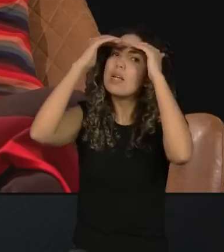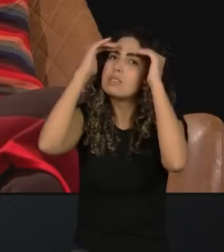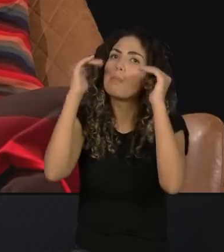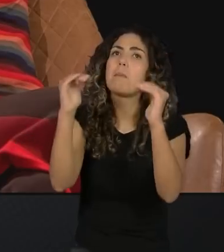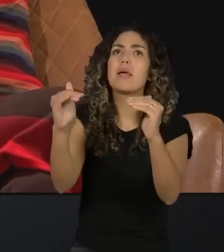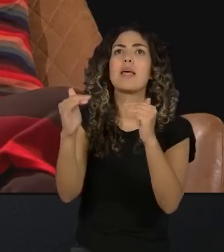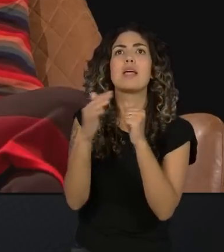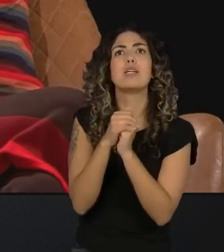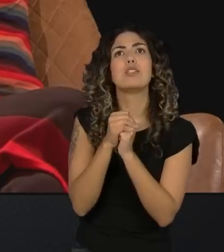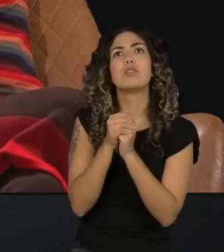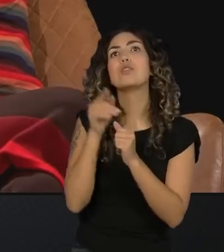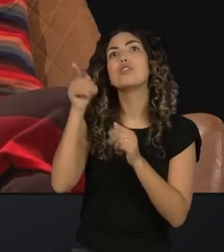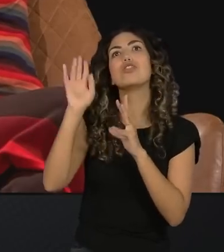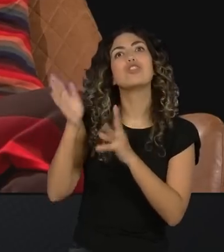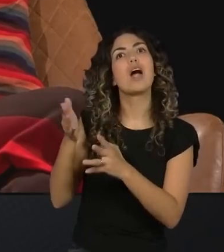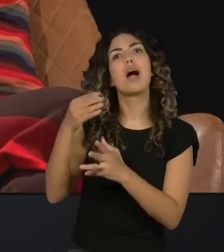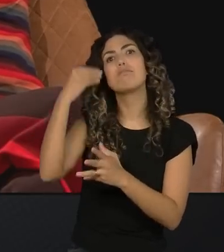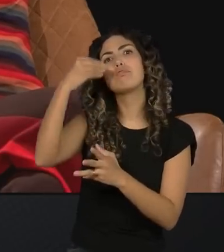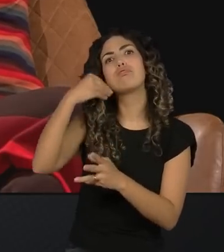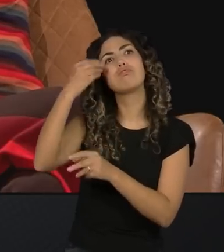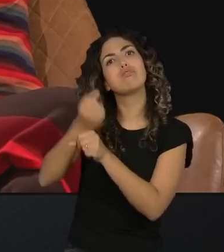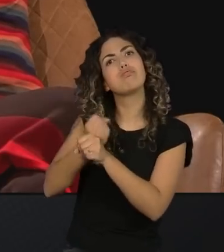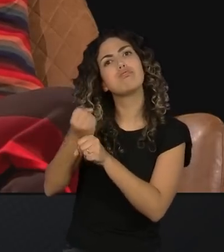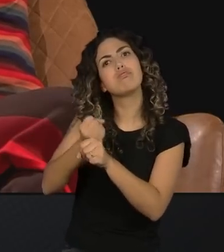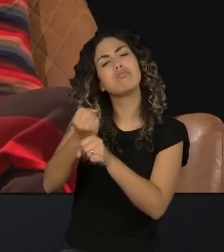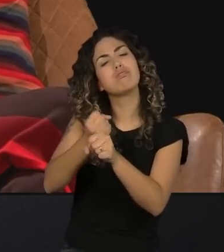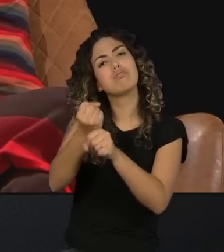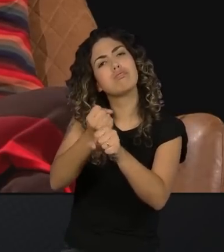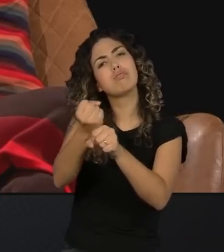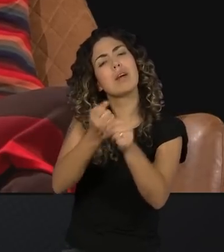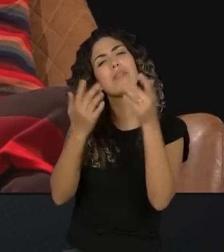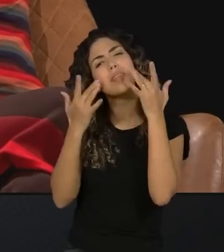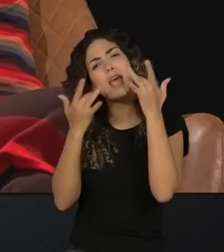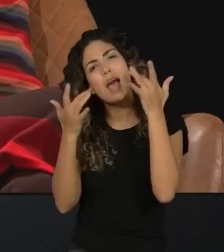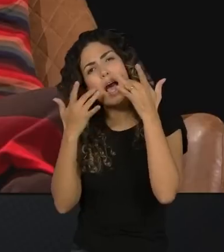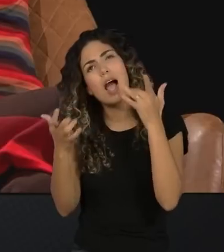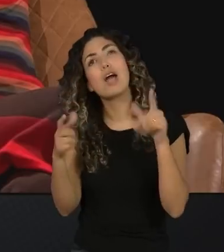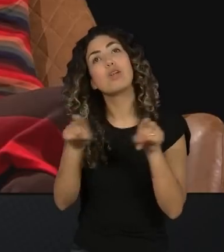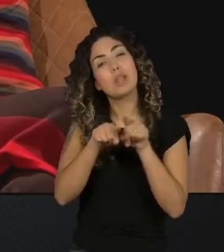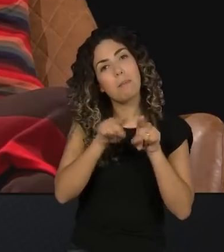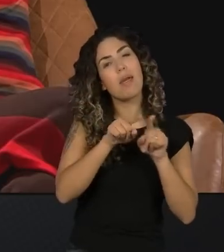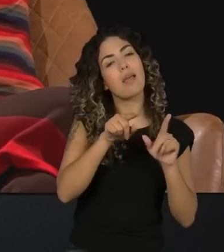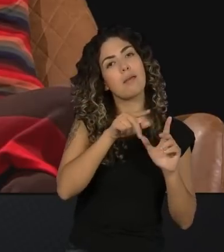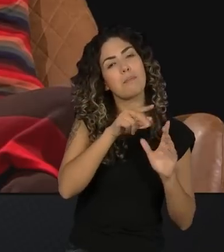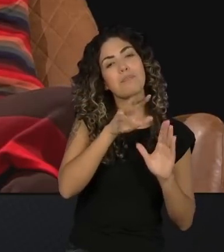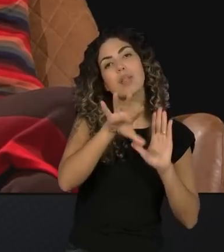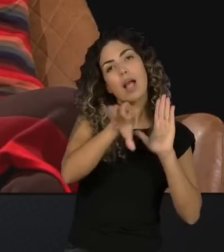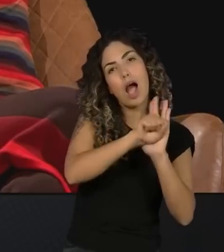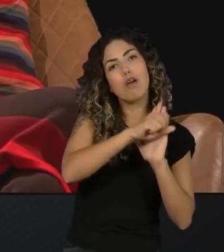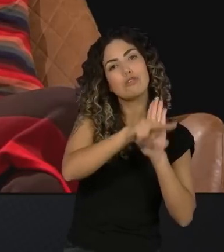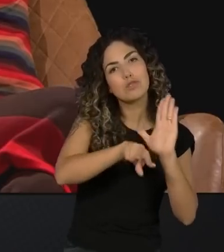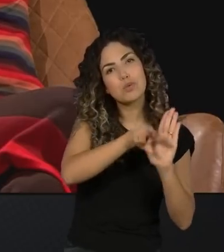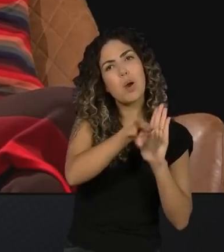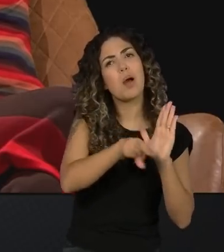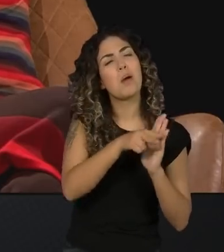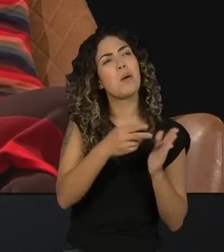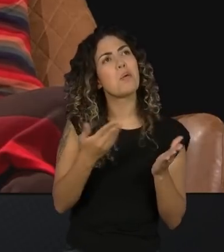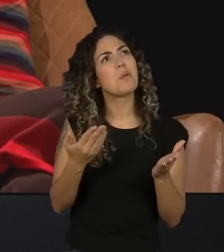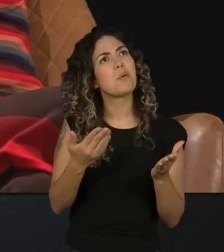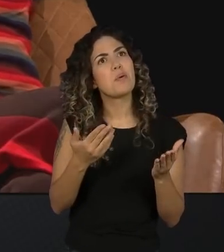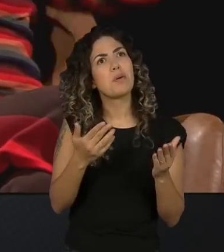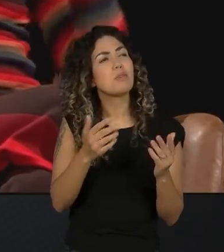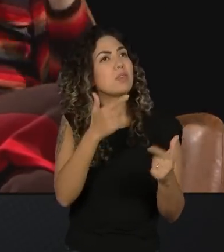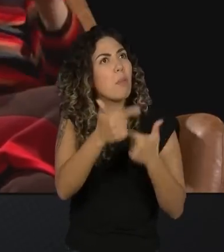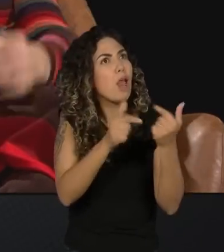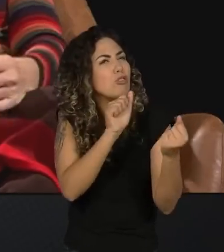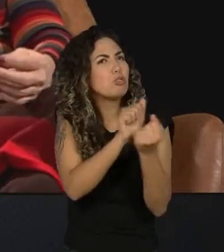que tem aí anos de carreira no teatro, também no audiovisual, e tê-la tão perto. Então, claro, queria dizer